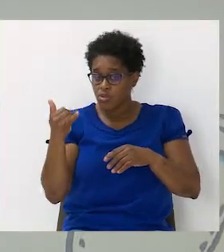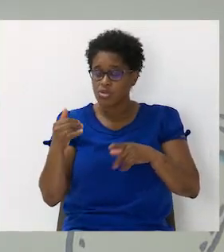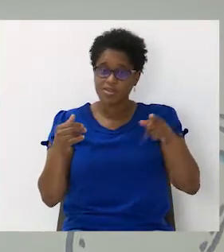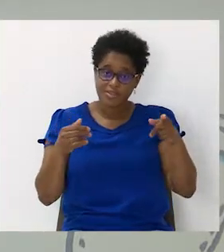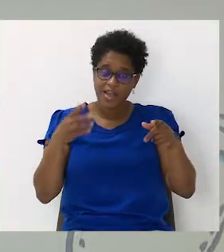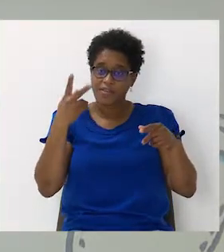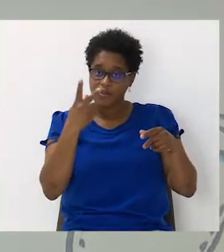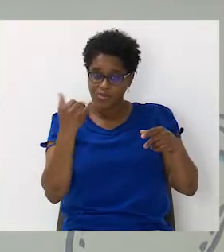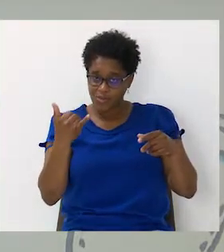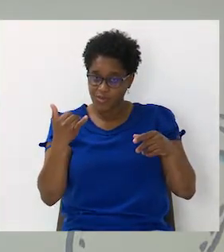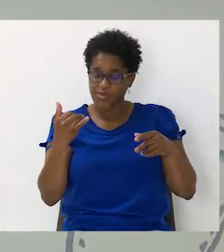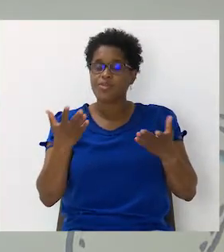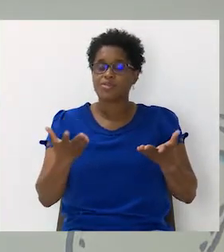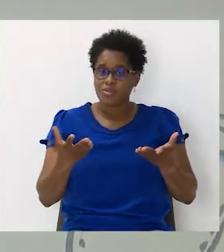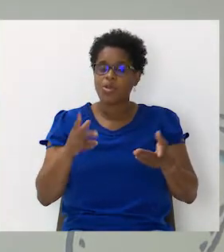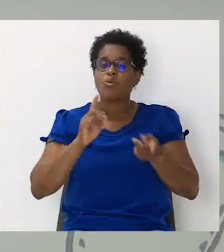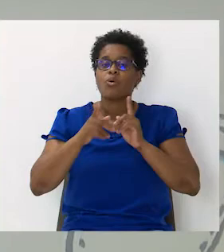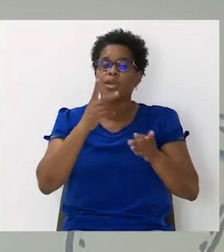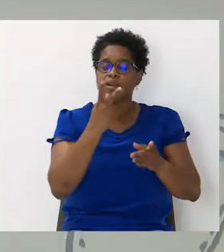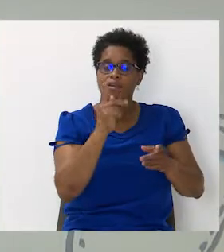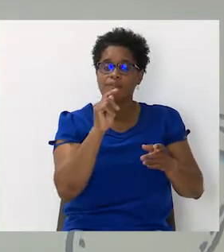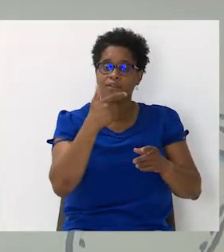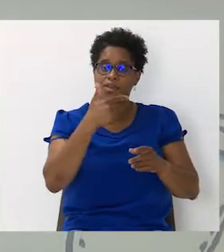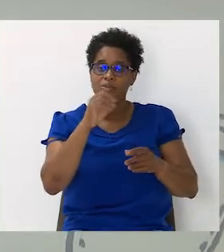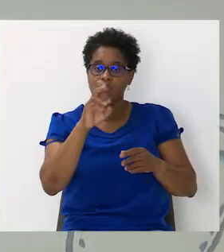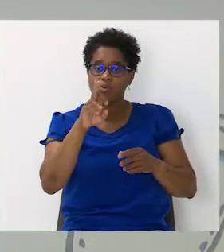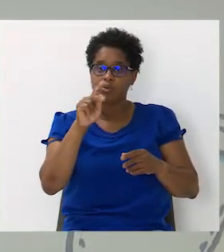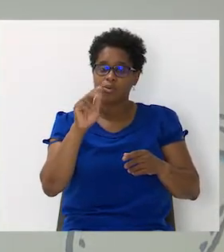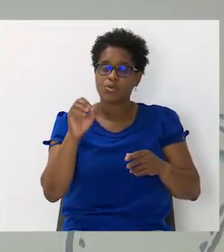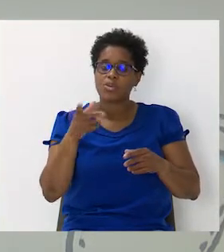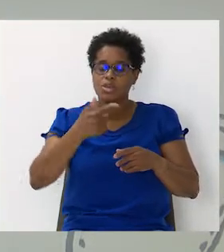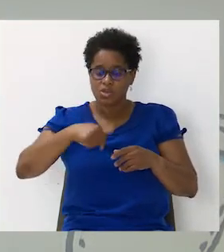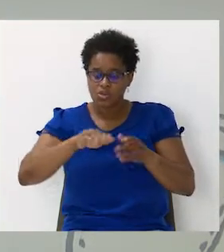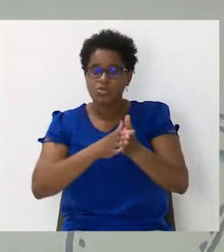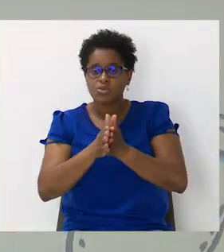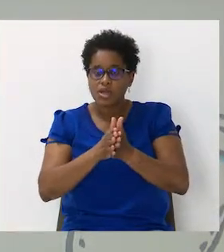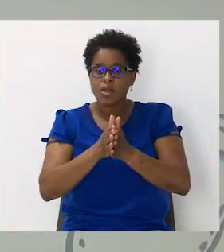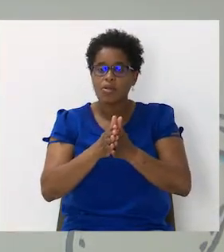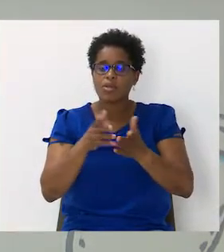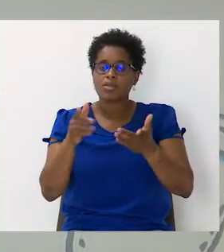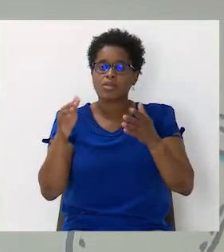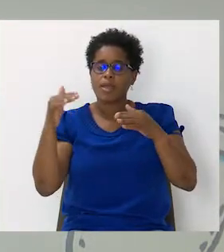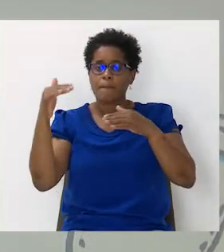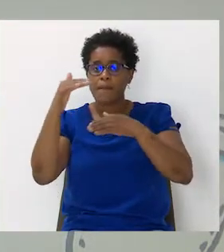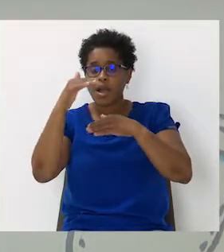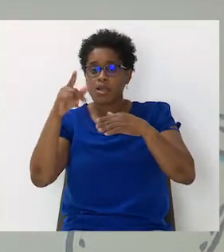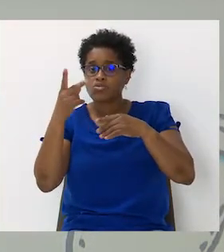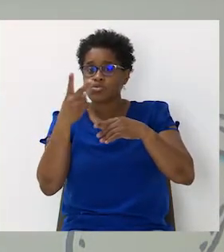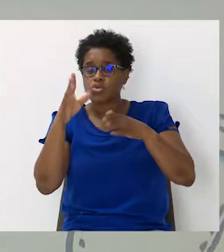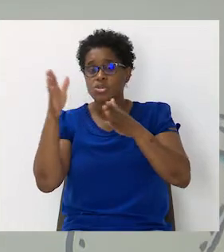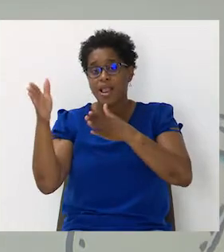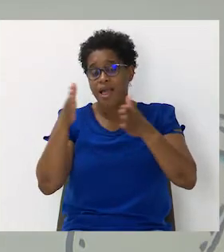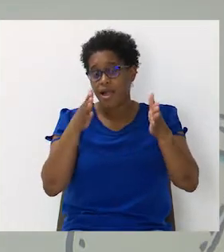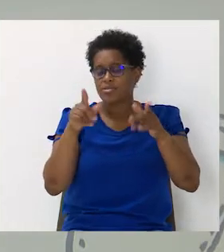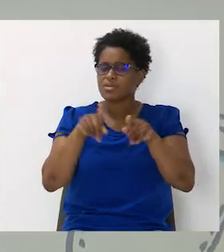lado V2. Ou seja, o que são vetores que utilizamos método de paralelogramos? É que os dois lados são